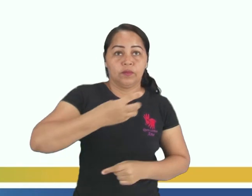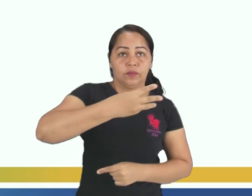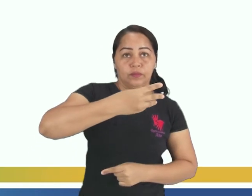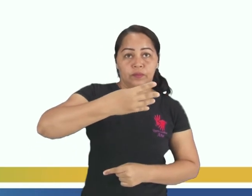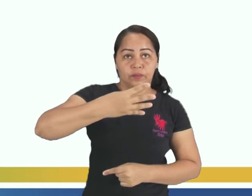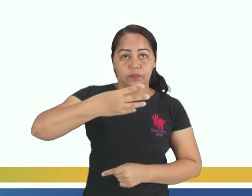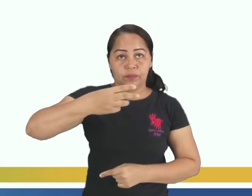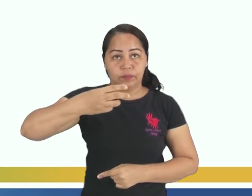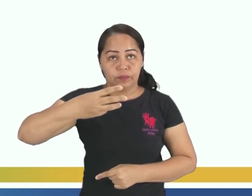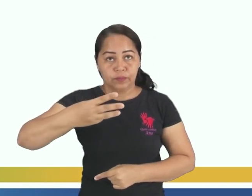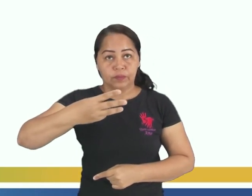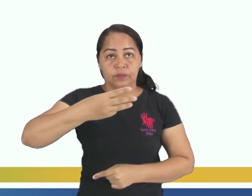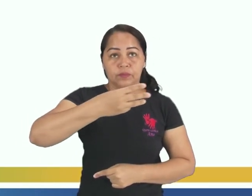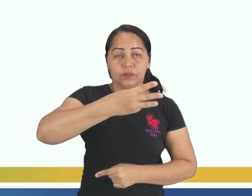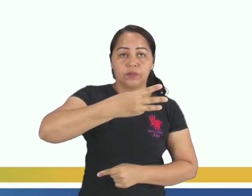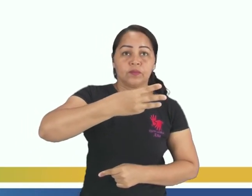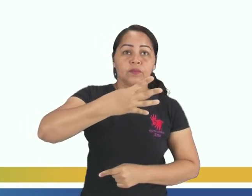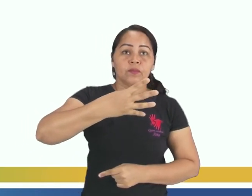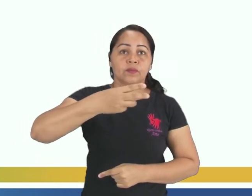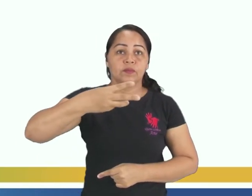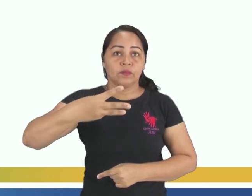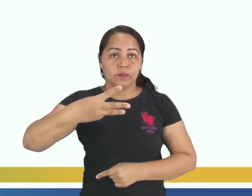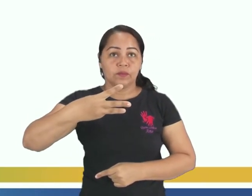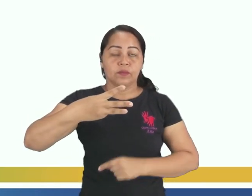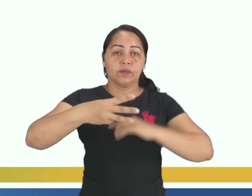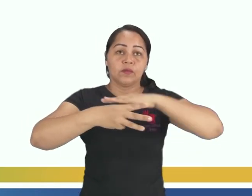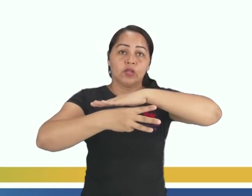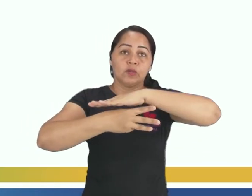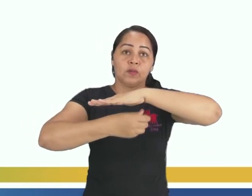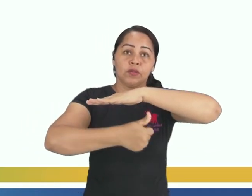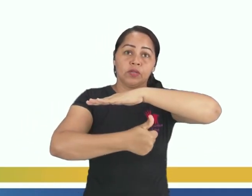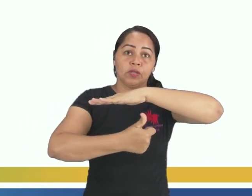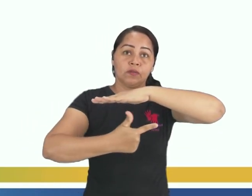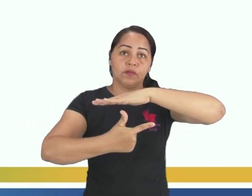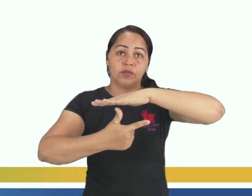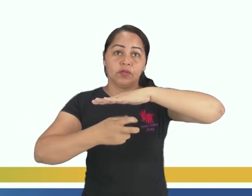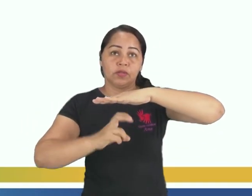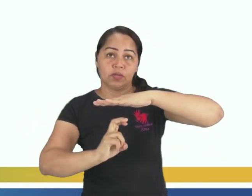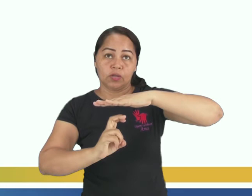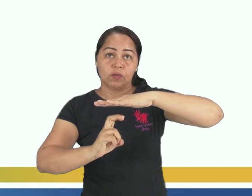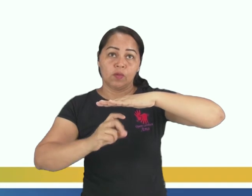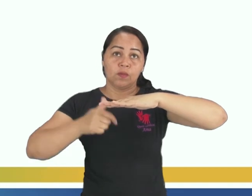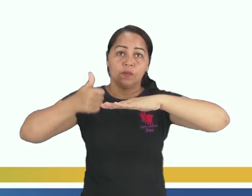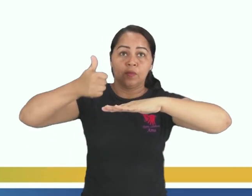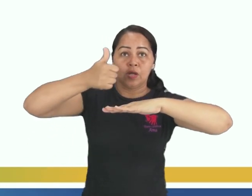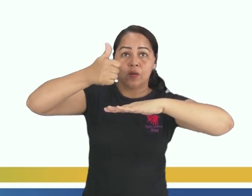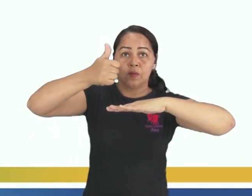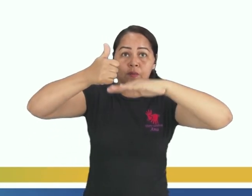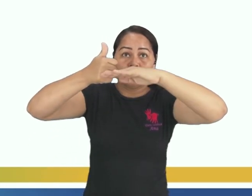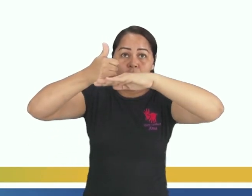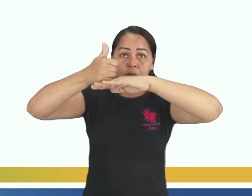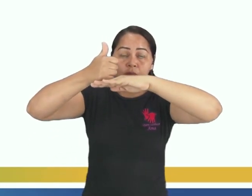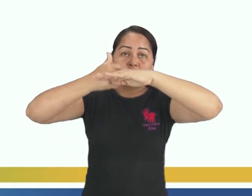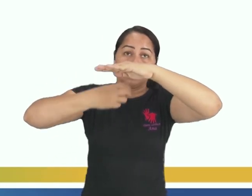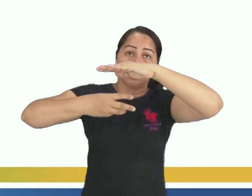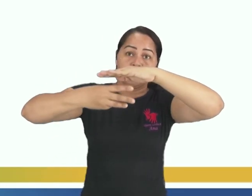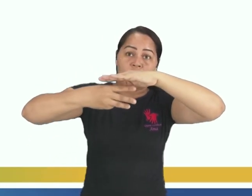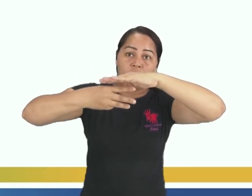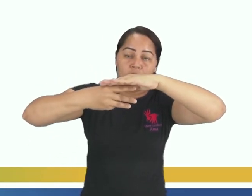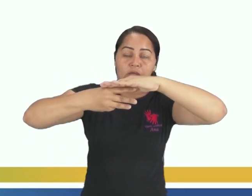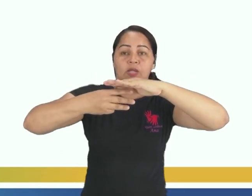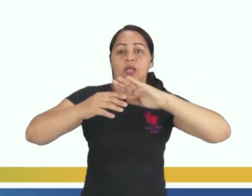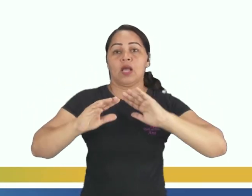e o 125 para baixo. Quando eu faço essa inversão, o que acontece, né? O expoente